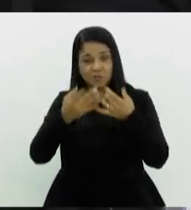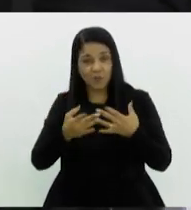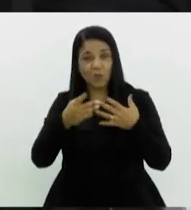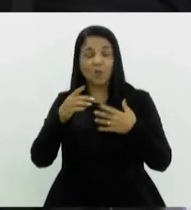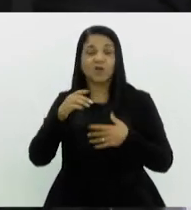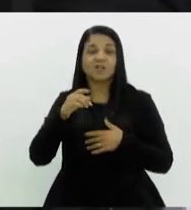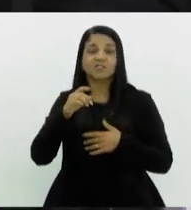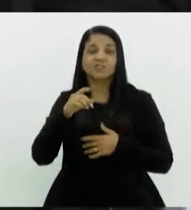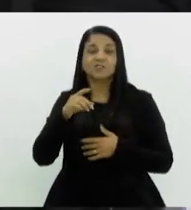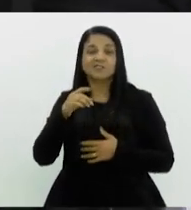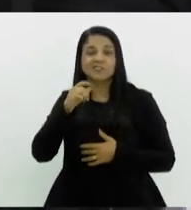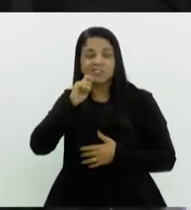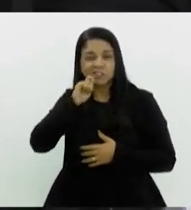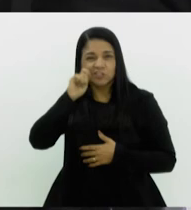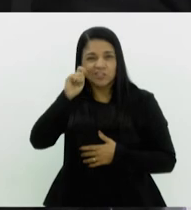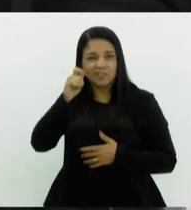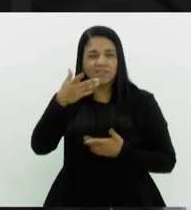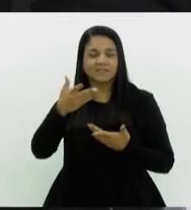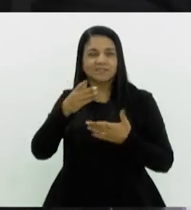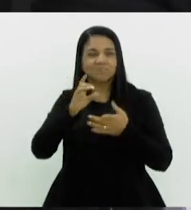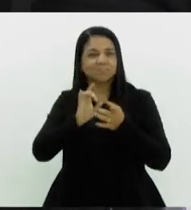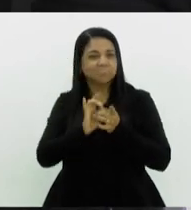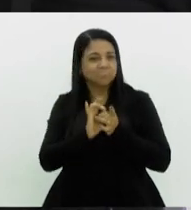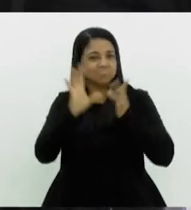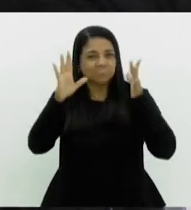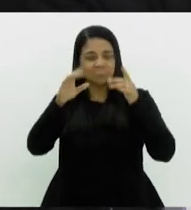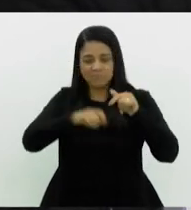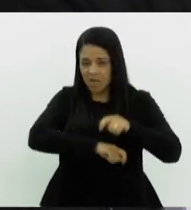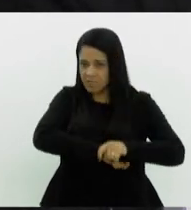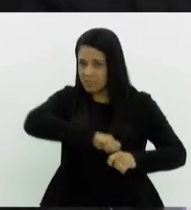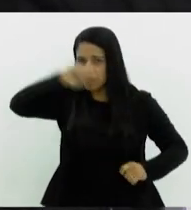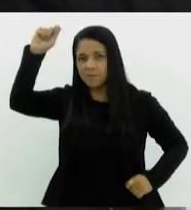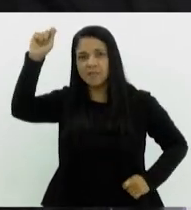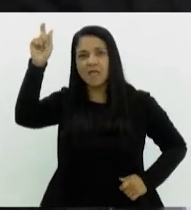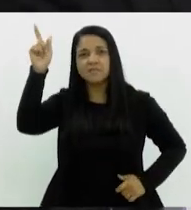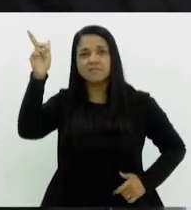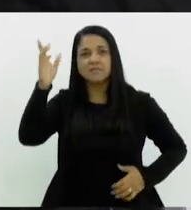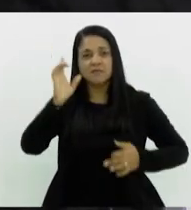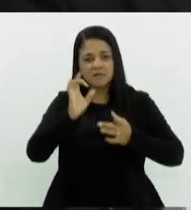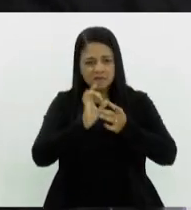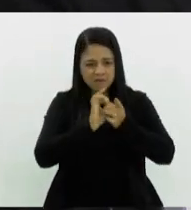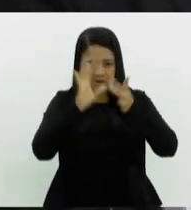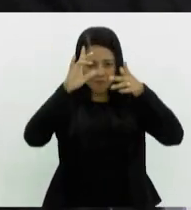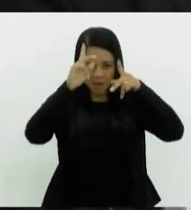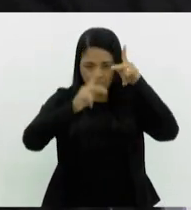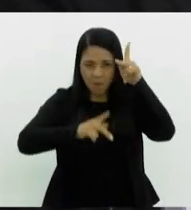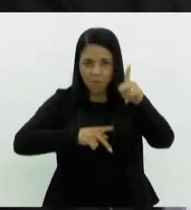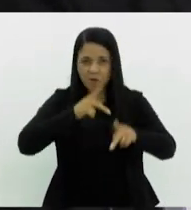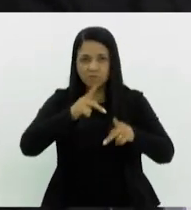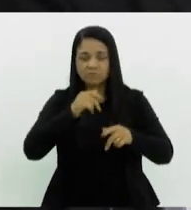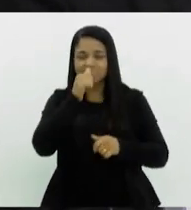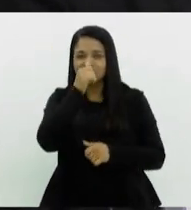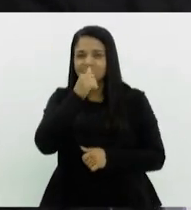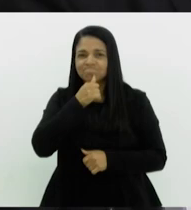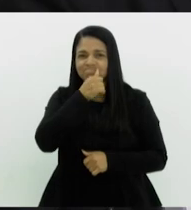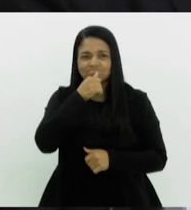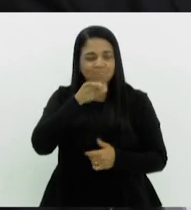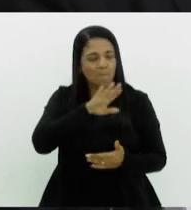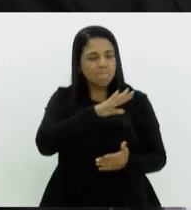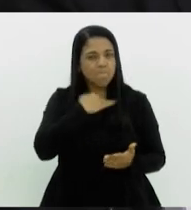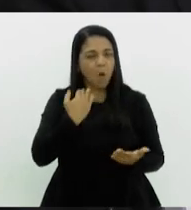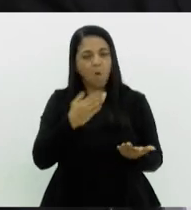que clamou pela independência, pela nossa liberdade, se sacrificou